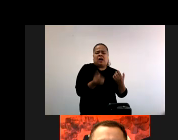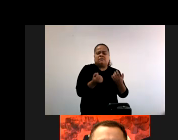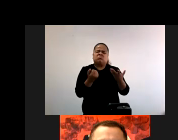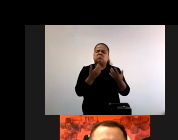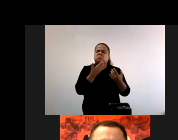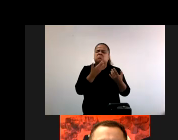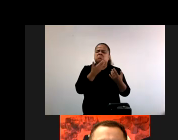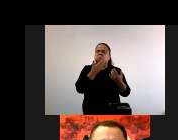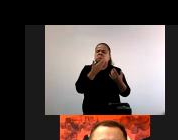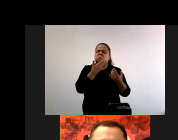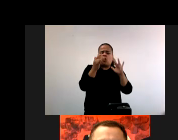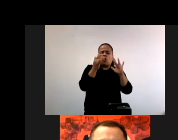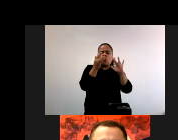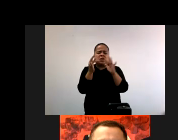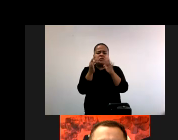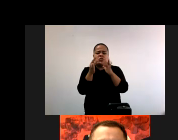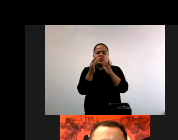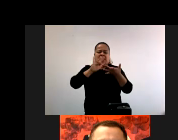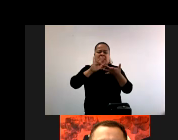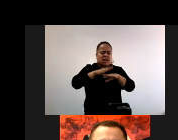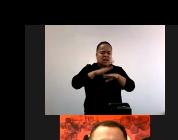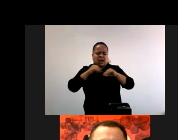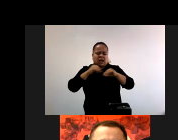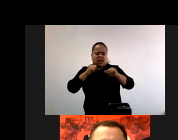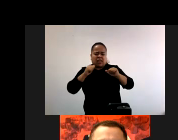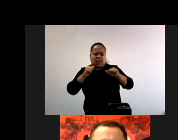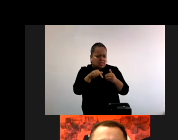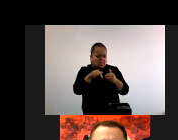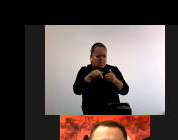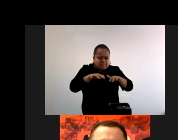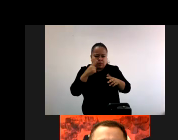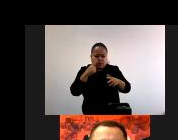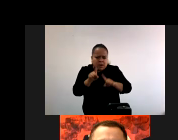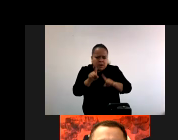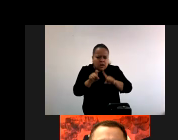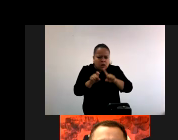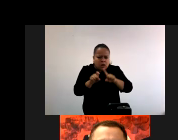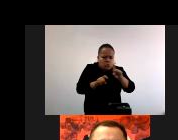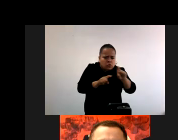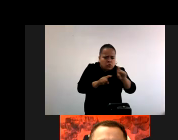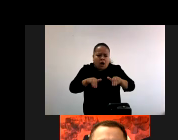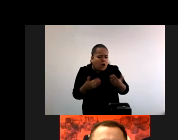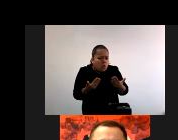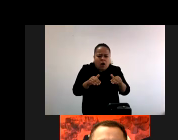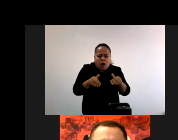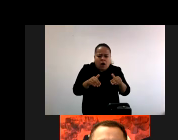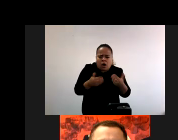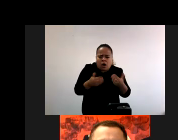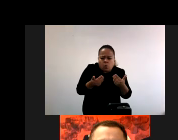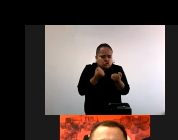para a notificação e a utilização de testes, para a